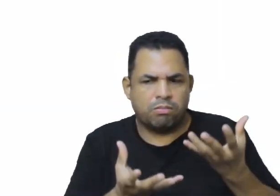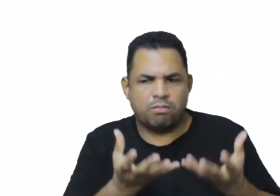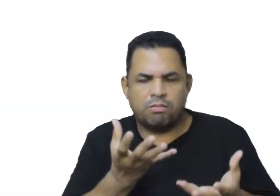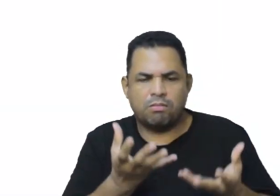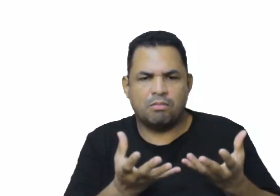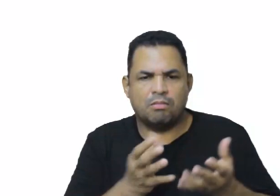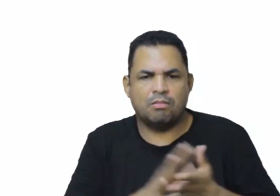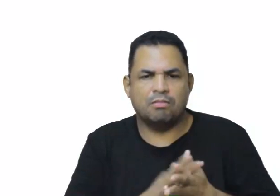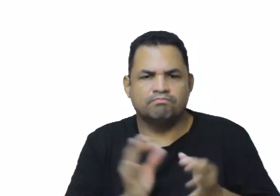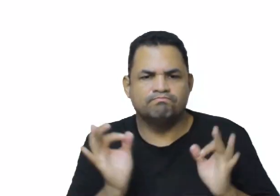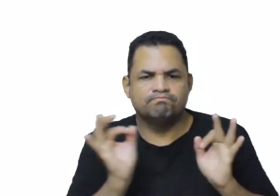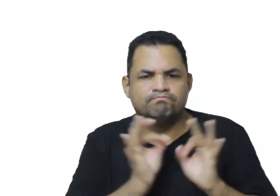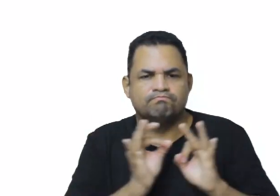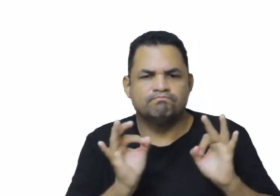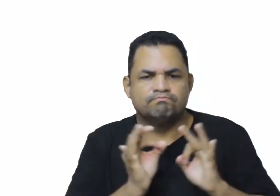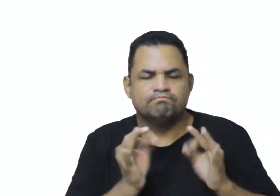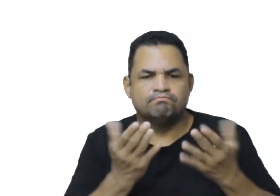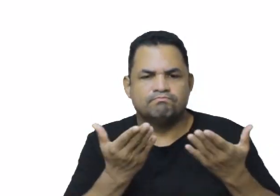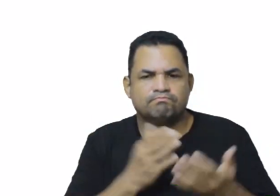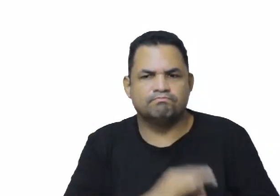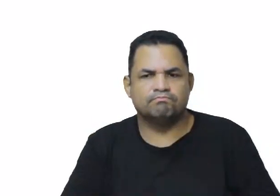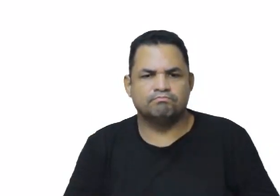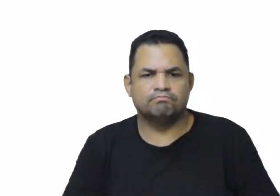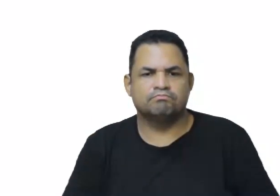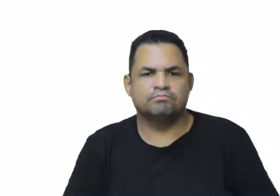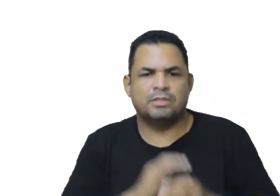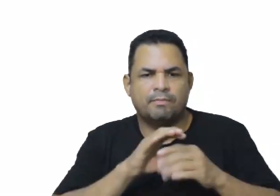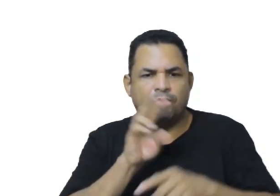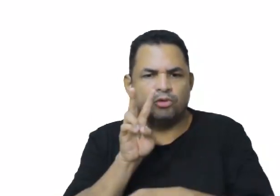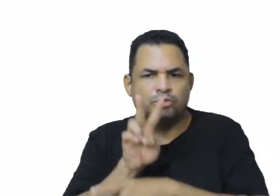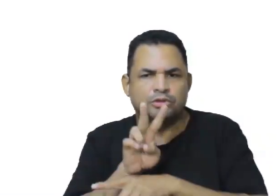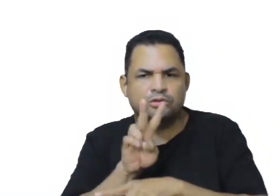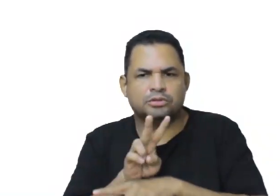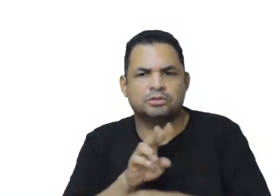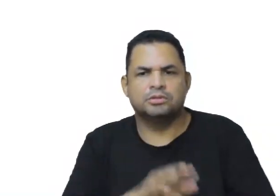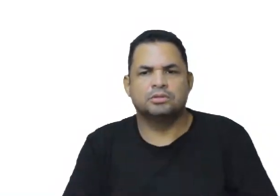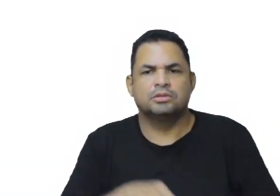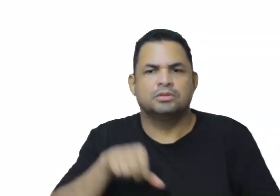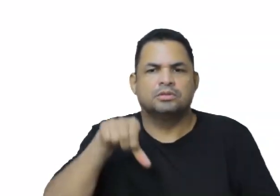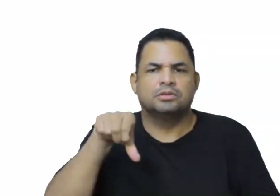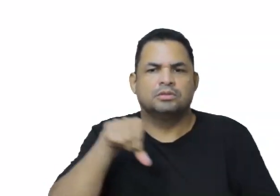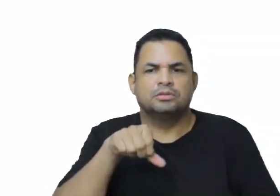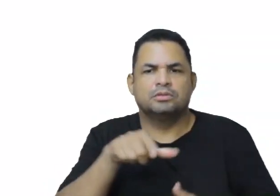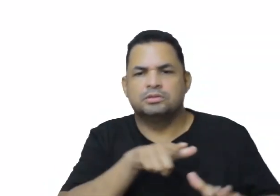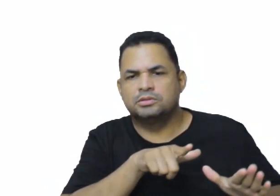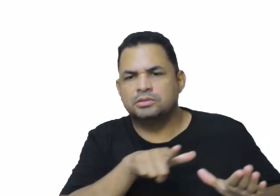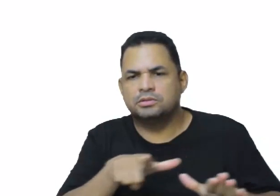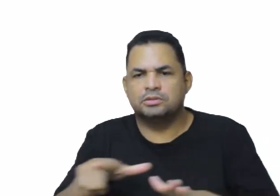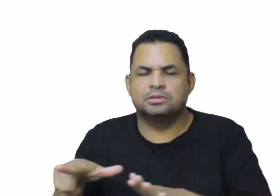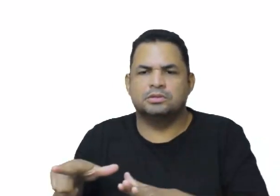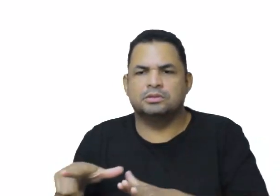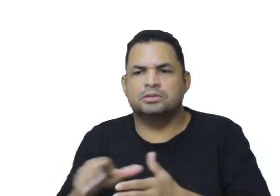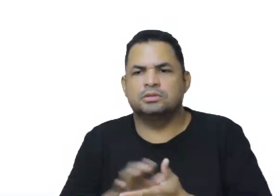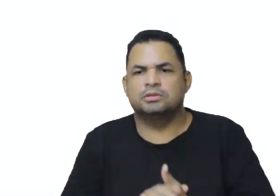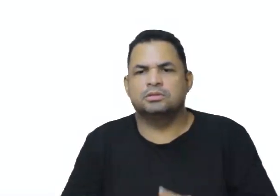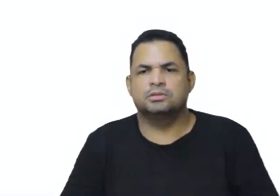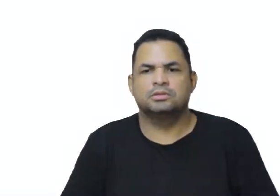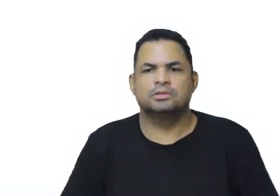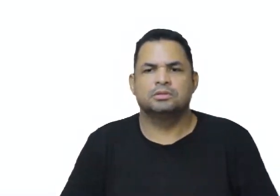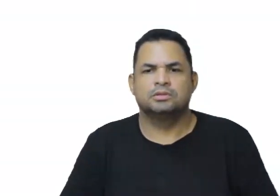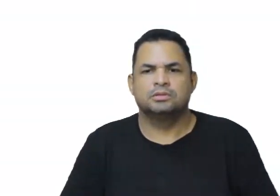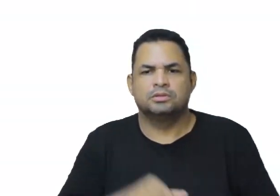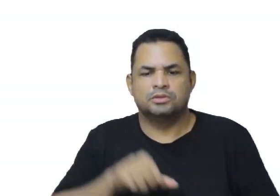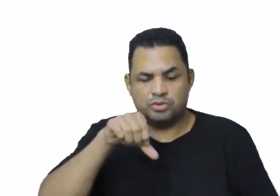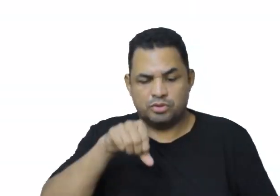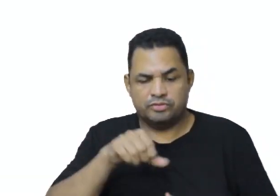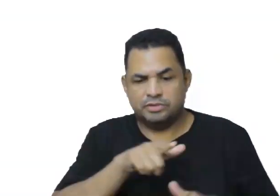natureza é perfeita, né, pessoal? Então ele está protegido por um saco fetal. 9 semanas, não é 9 meses, tá, pessoal?